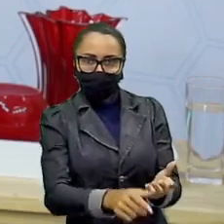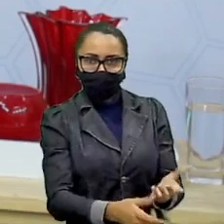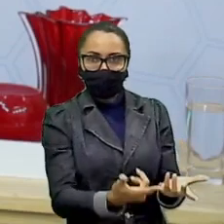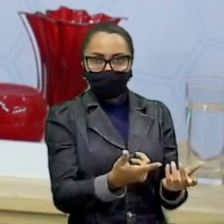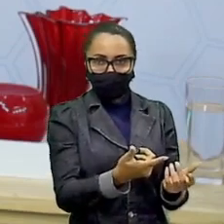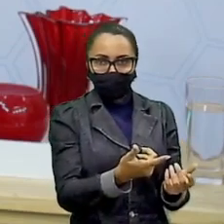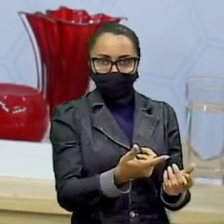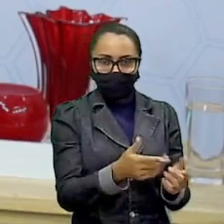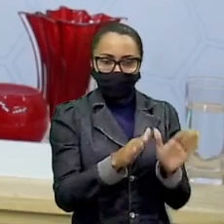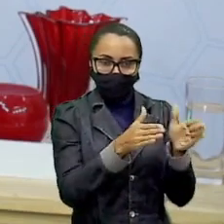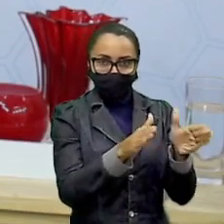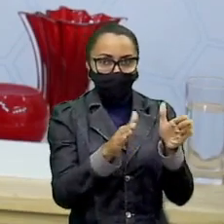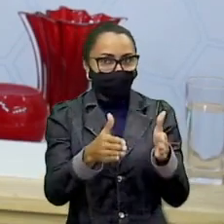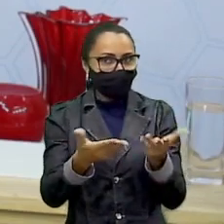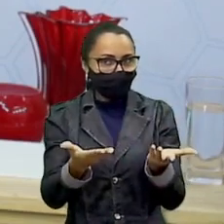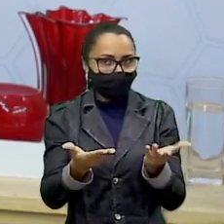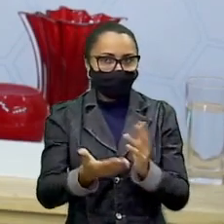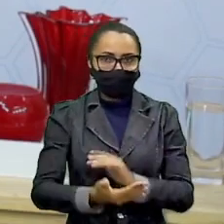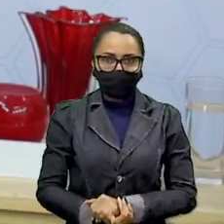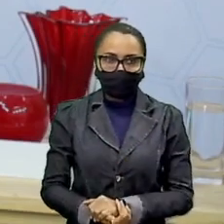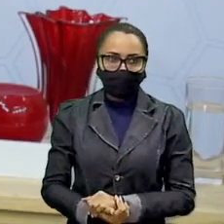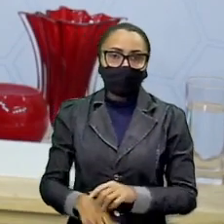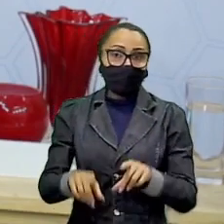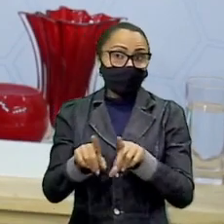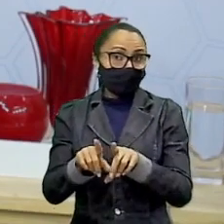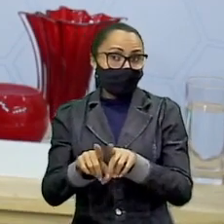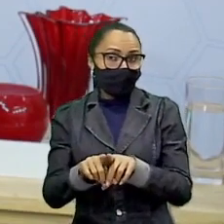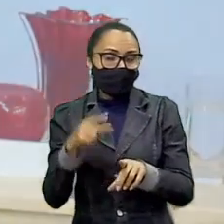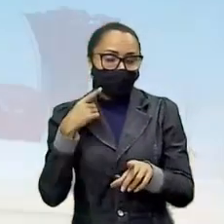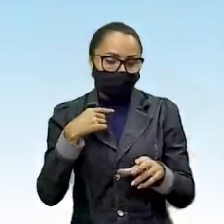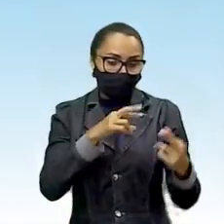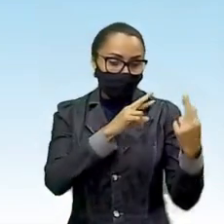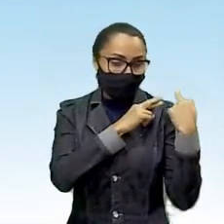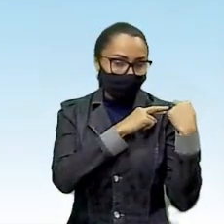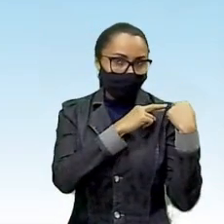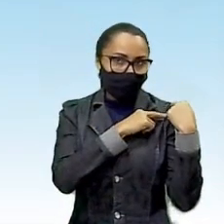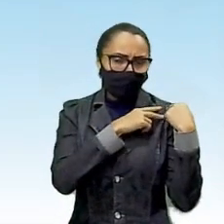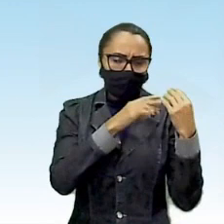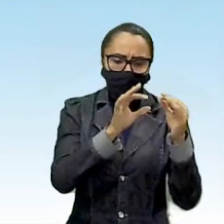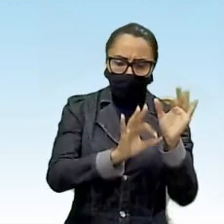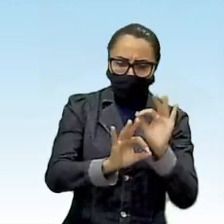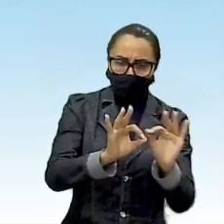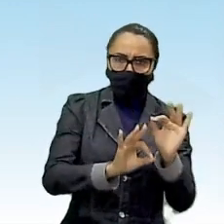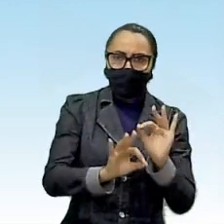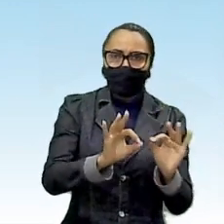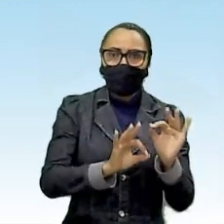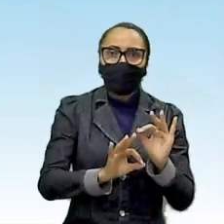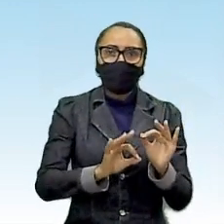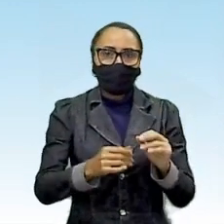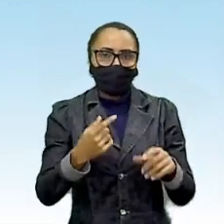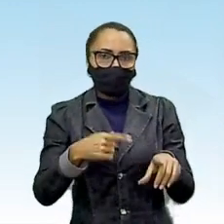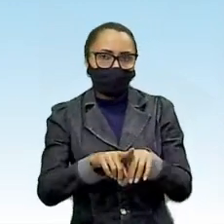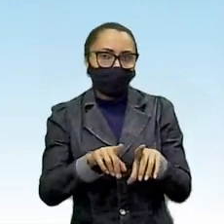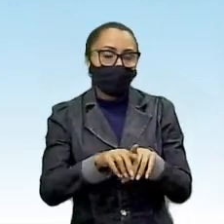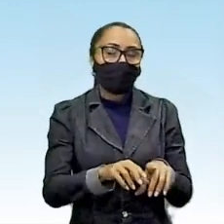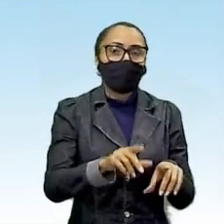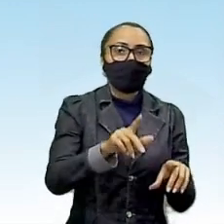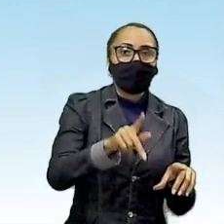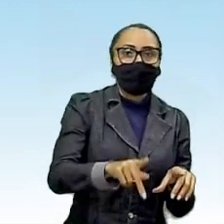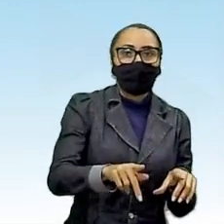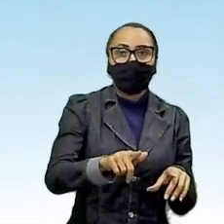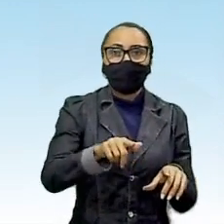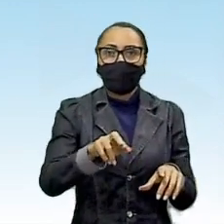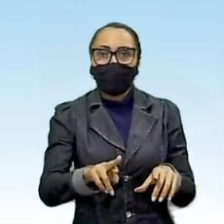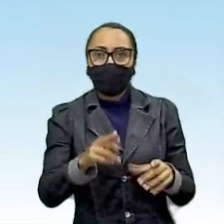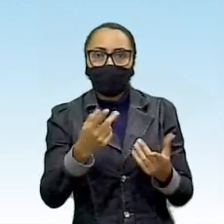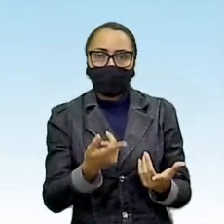de prevenção. E aí também a questão da responsabilidade da organização em elaborar esse PGR,